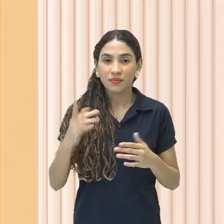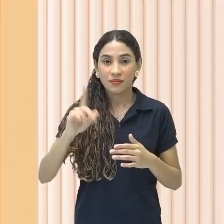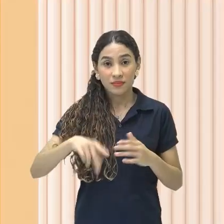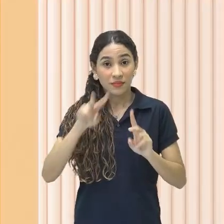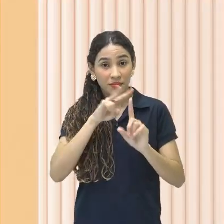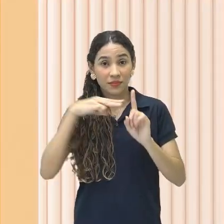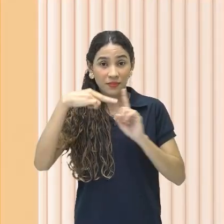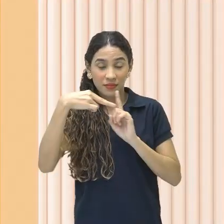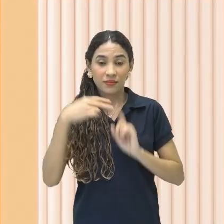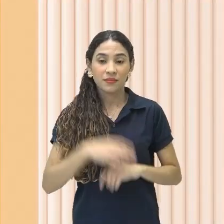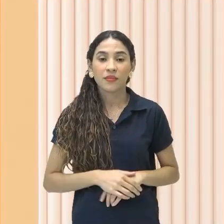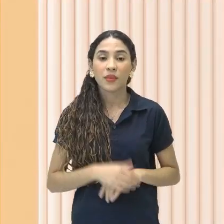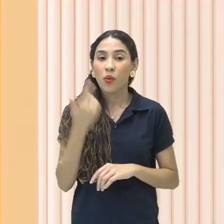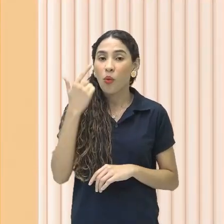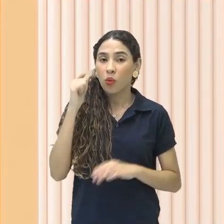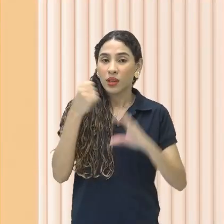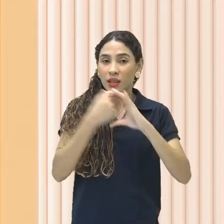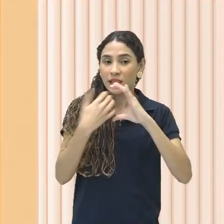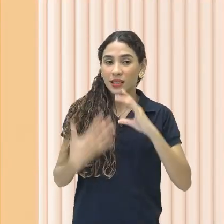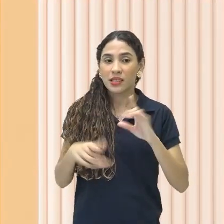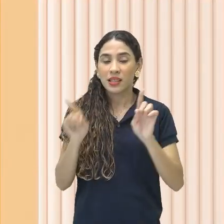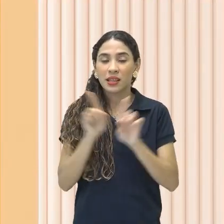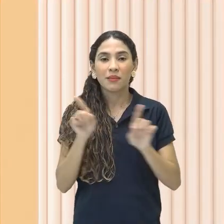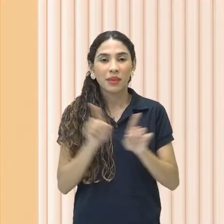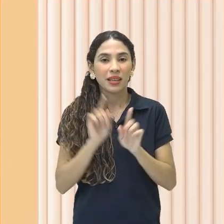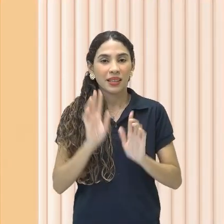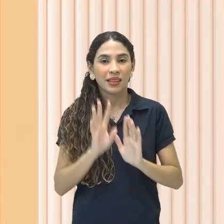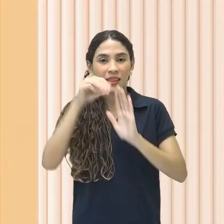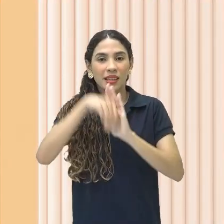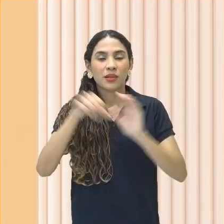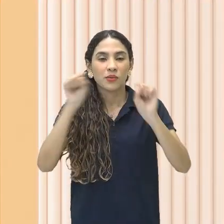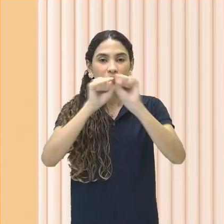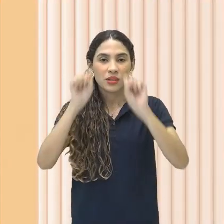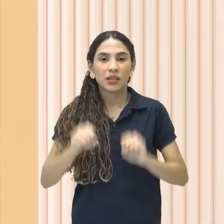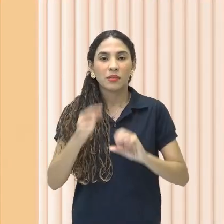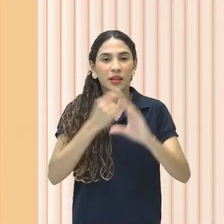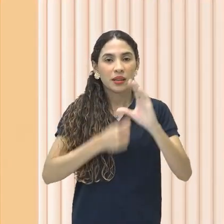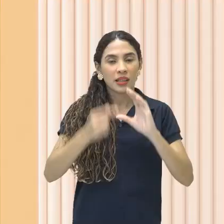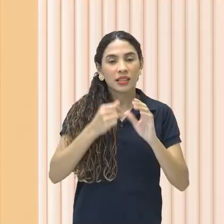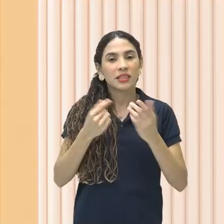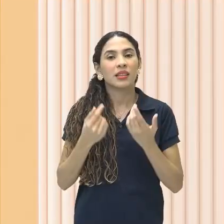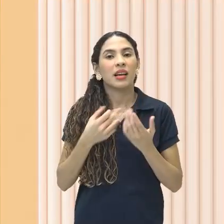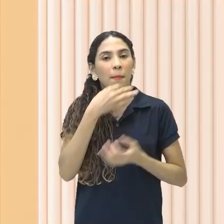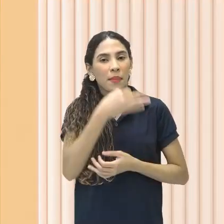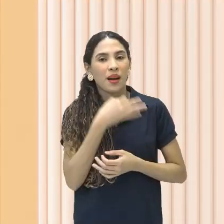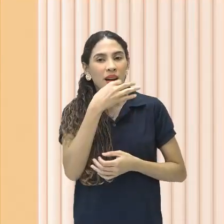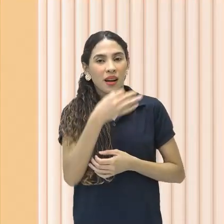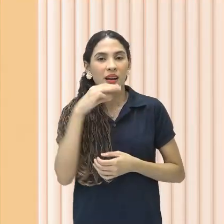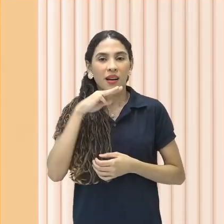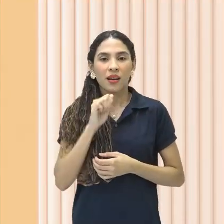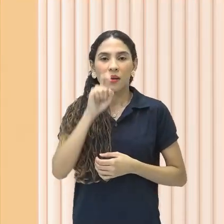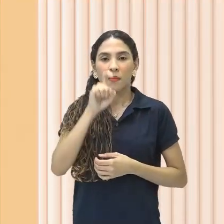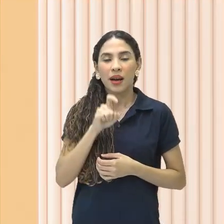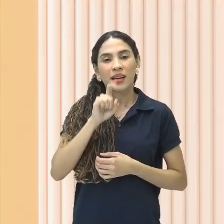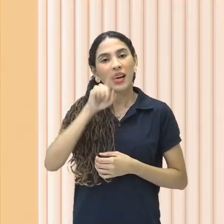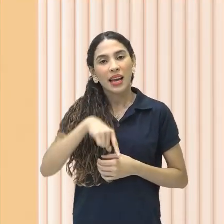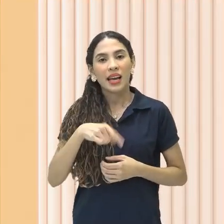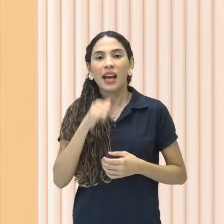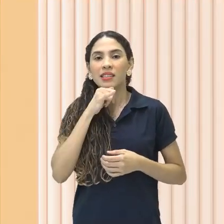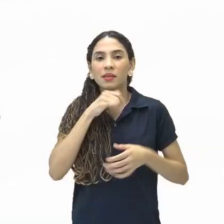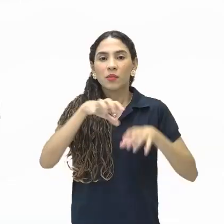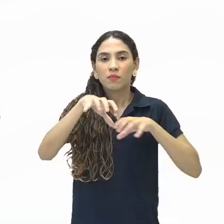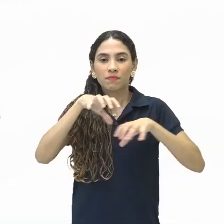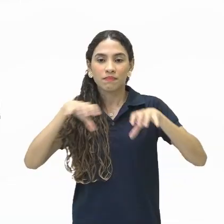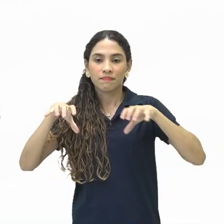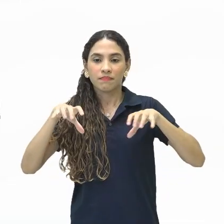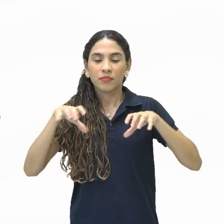o olhar. Outra coisa também, que está dentro do sistema capitalista, criticado por Marx, é a divisão das classes